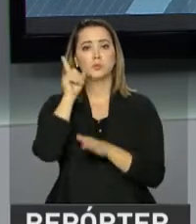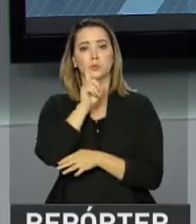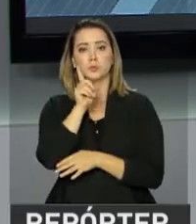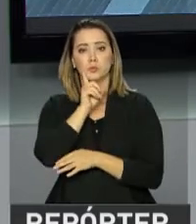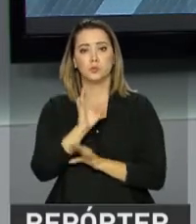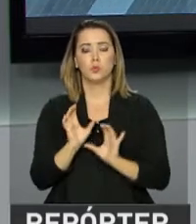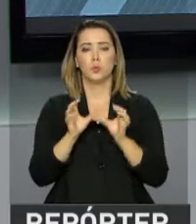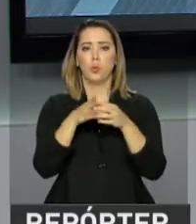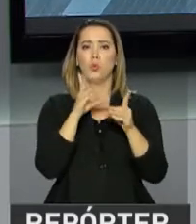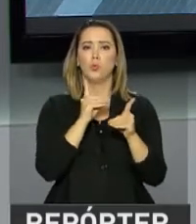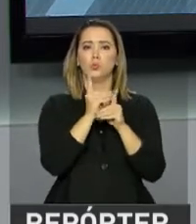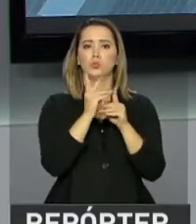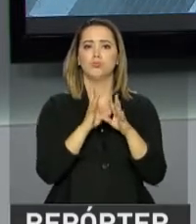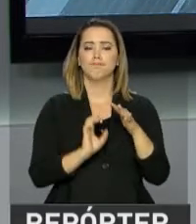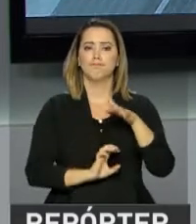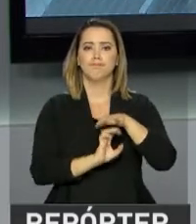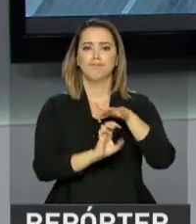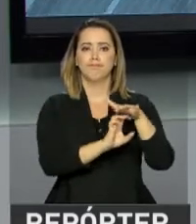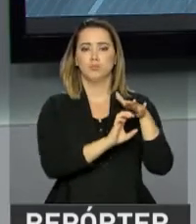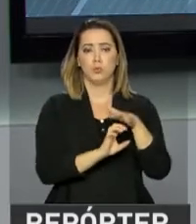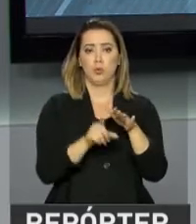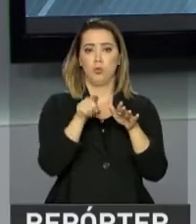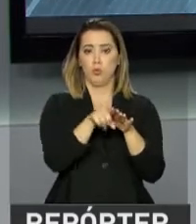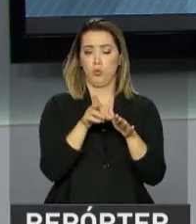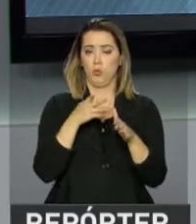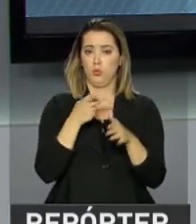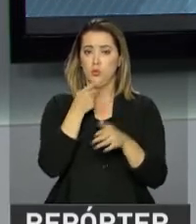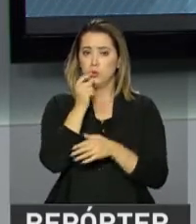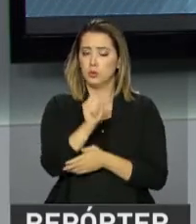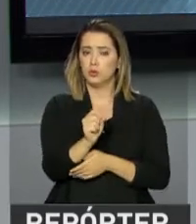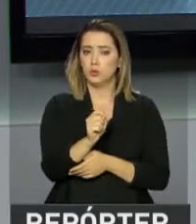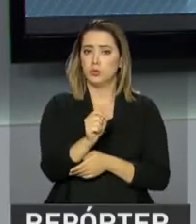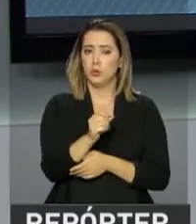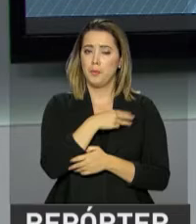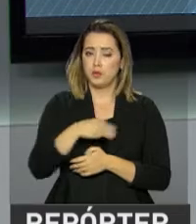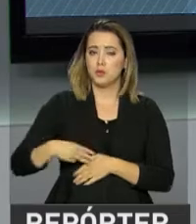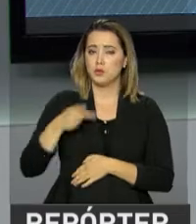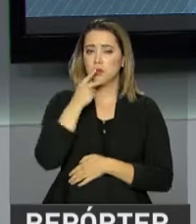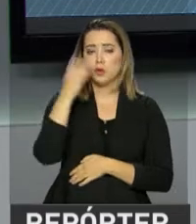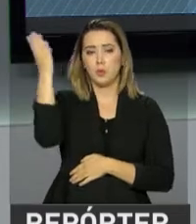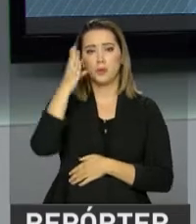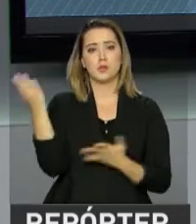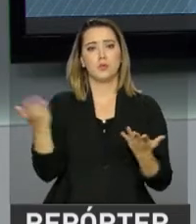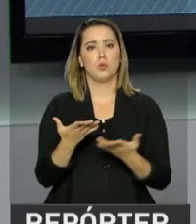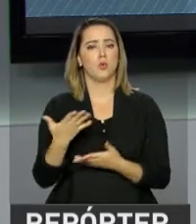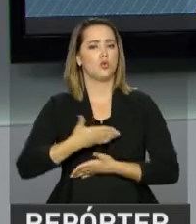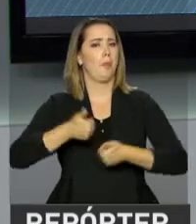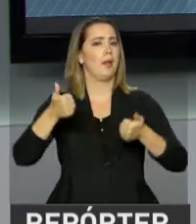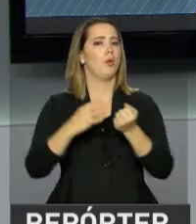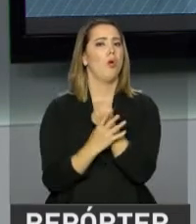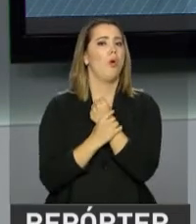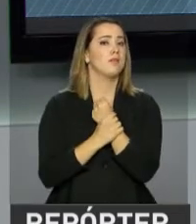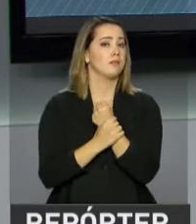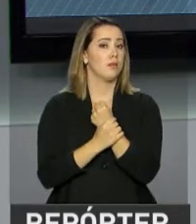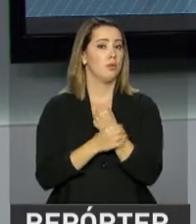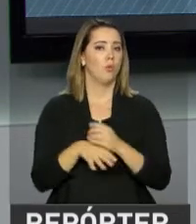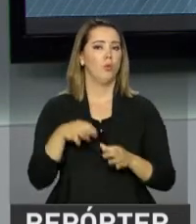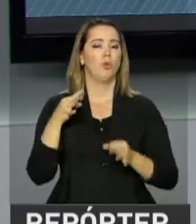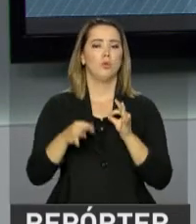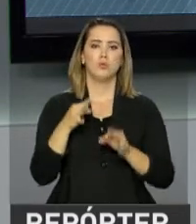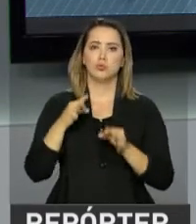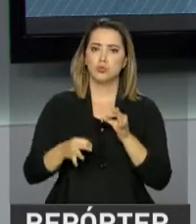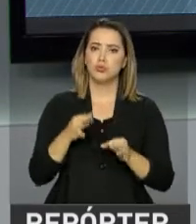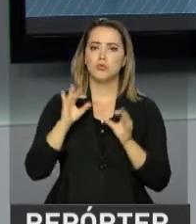americanos durante o encontro o ministro disse que o brasil tem hoje um ambiente mais seguro para os investidores com garantias jurídicas